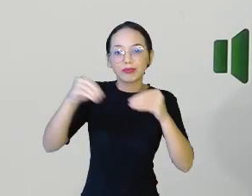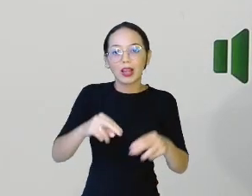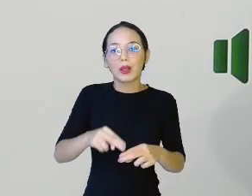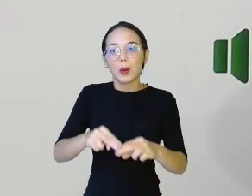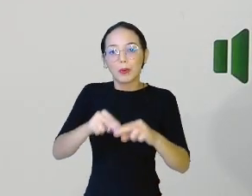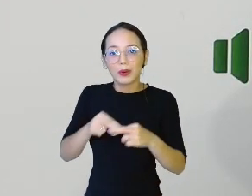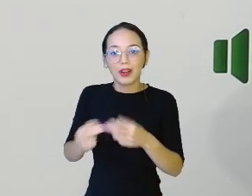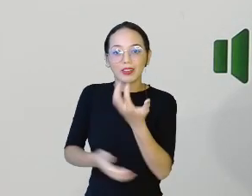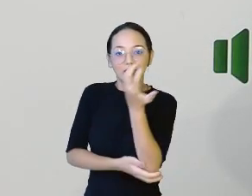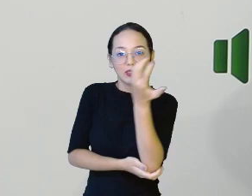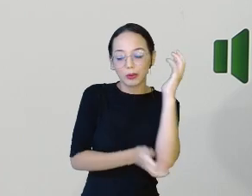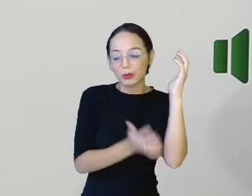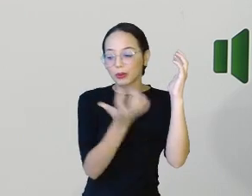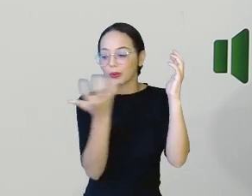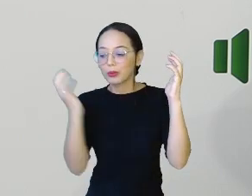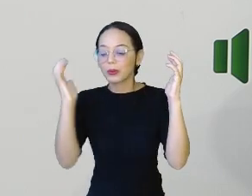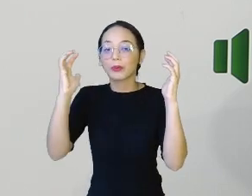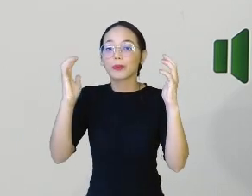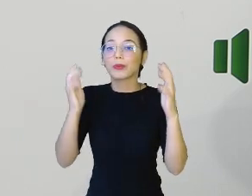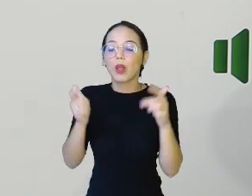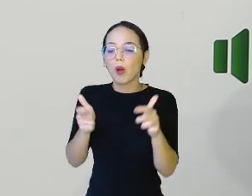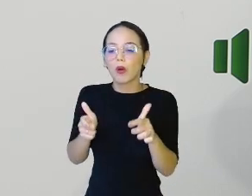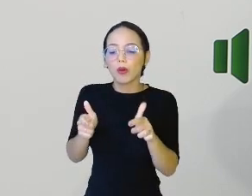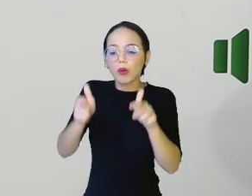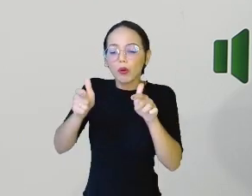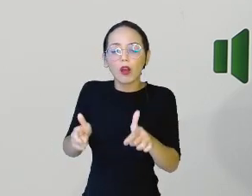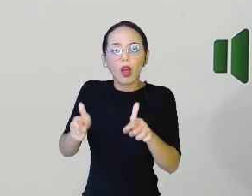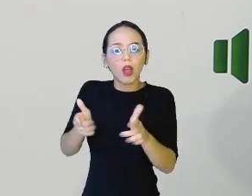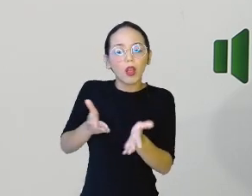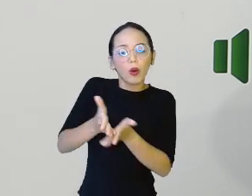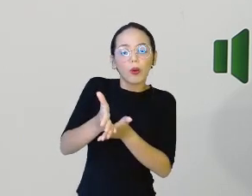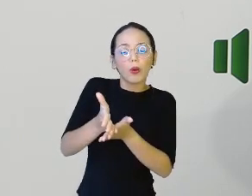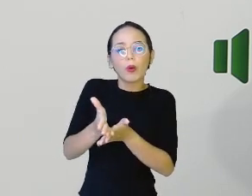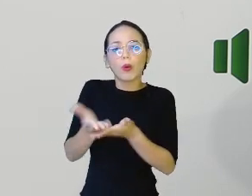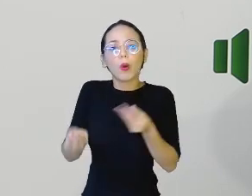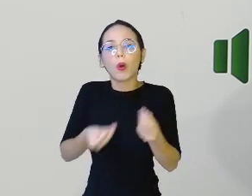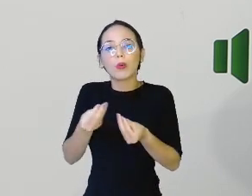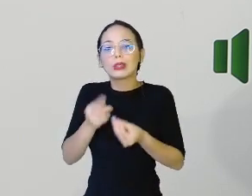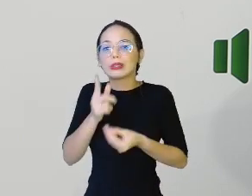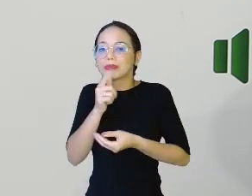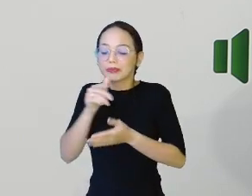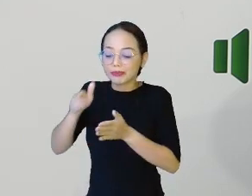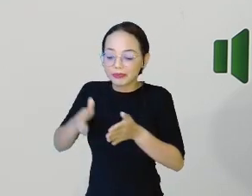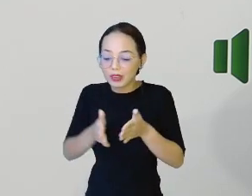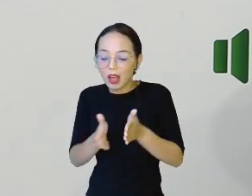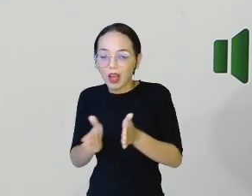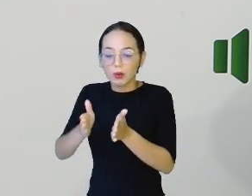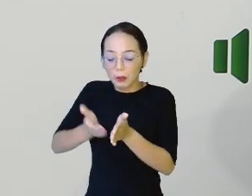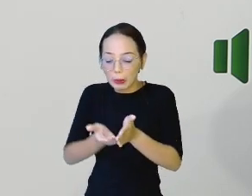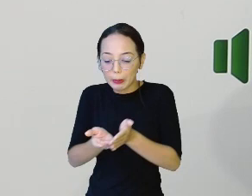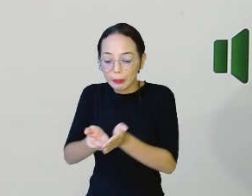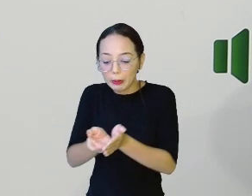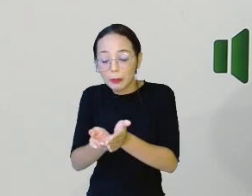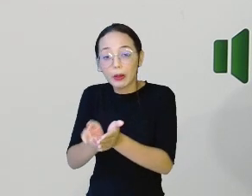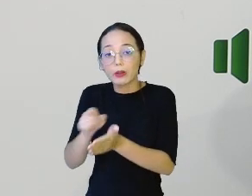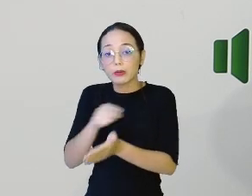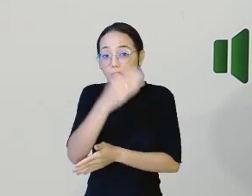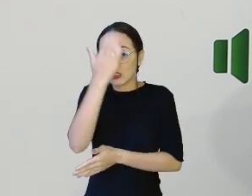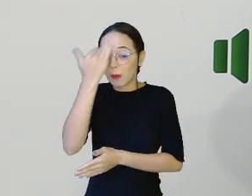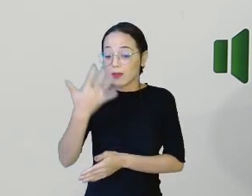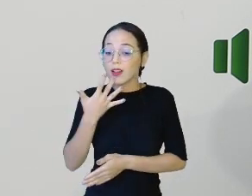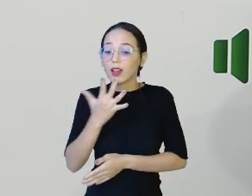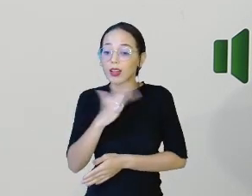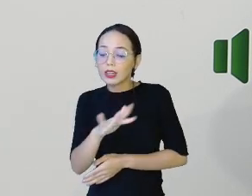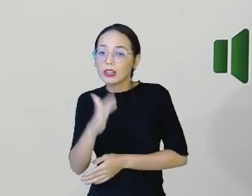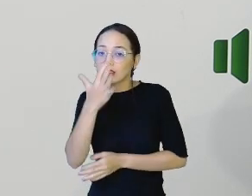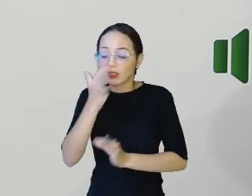da floresta. Então, por onde é que eles se locomovem? Pelas águas, pelo rio. Você sabia que muitas crianças, para